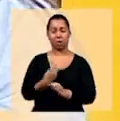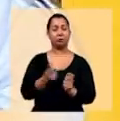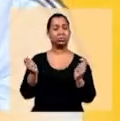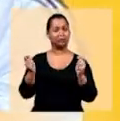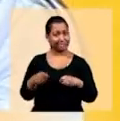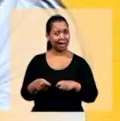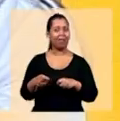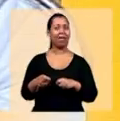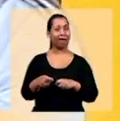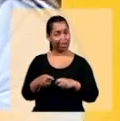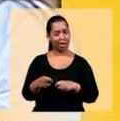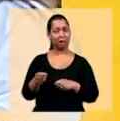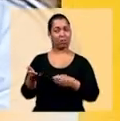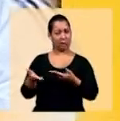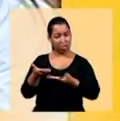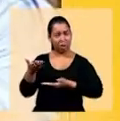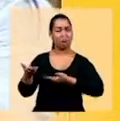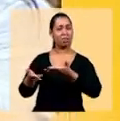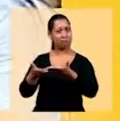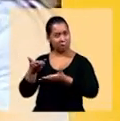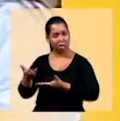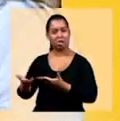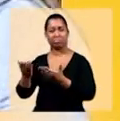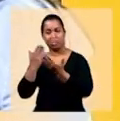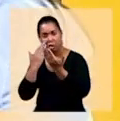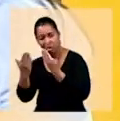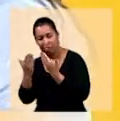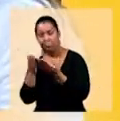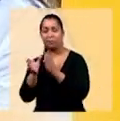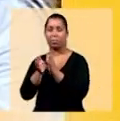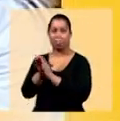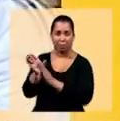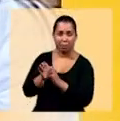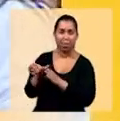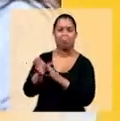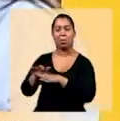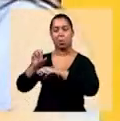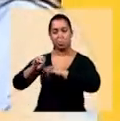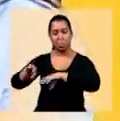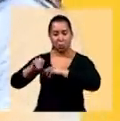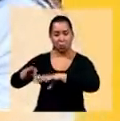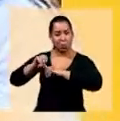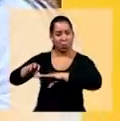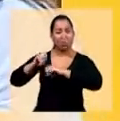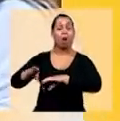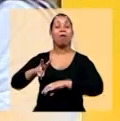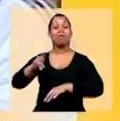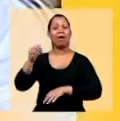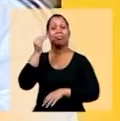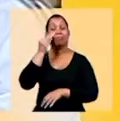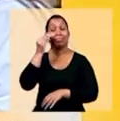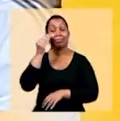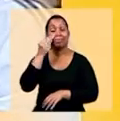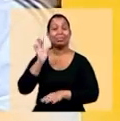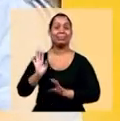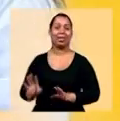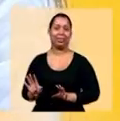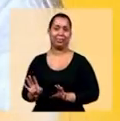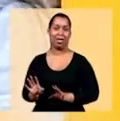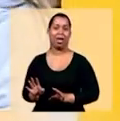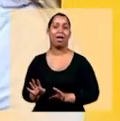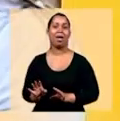vamos tentar resgatar com terapia, com treinamentos. Entendi. Então, ela vai tentar, de alguma